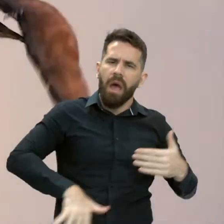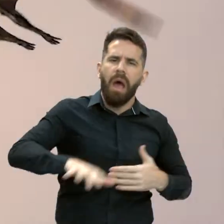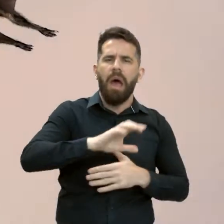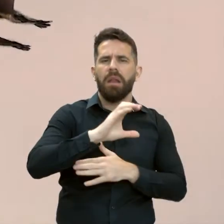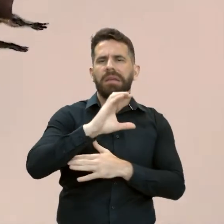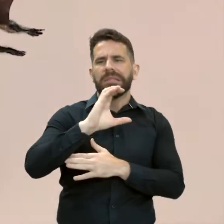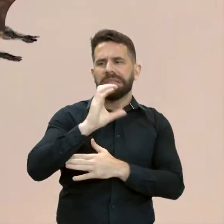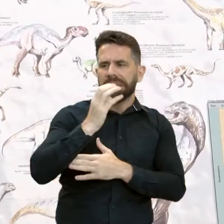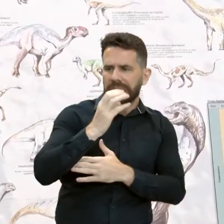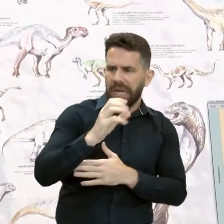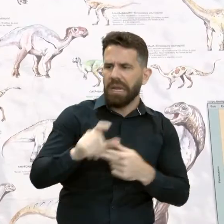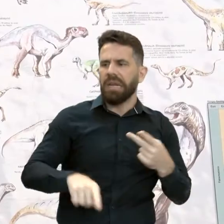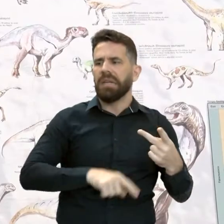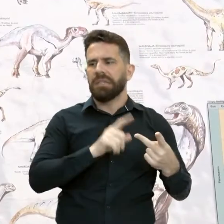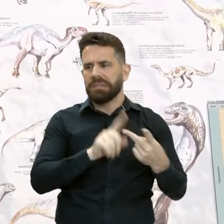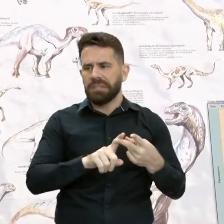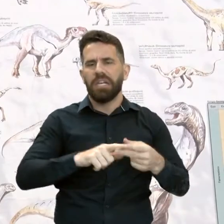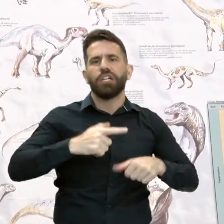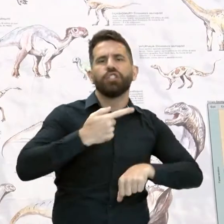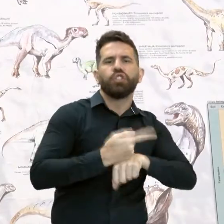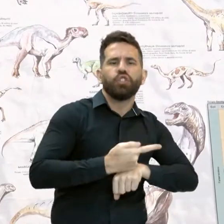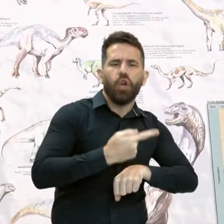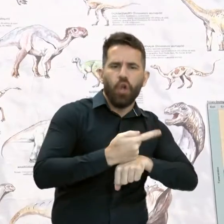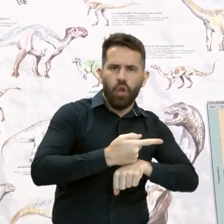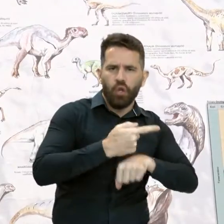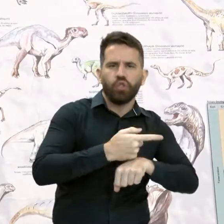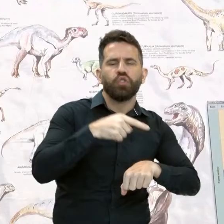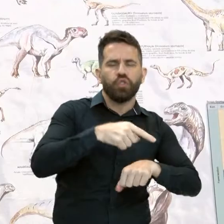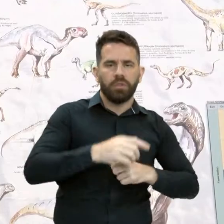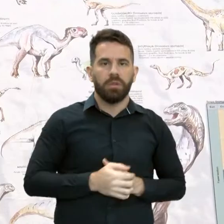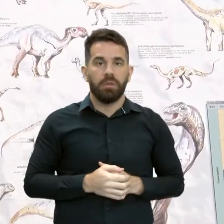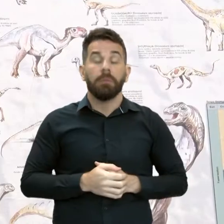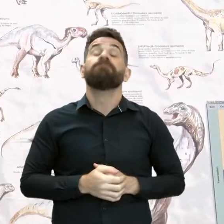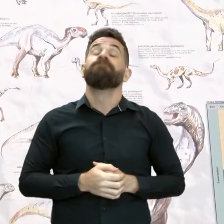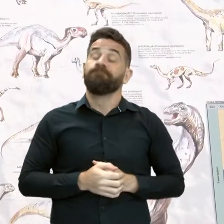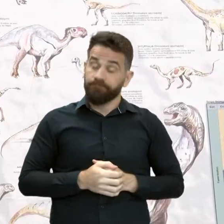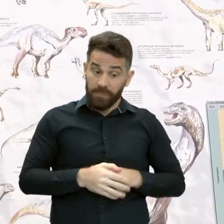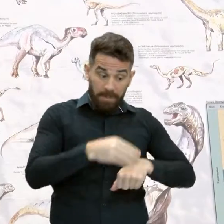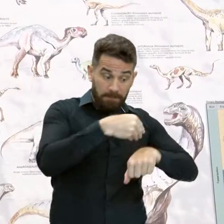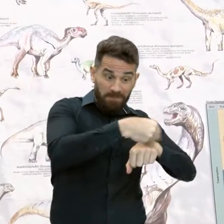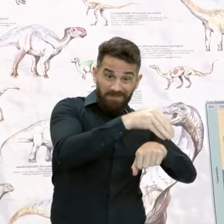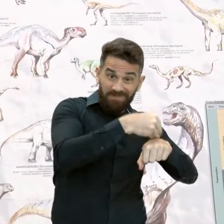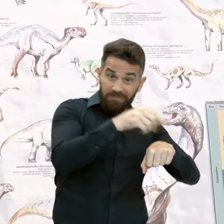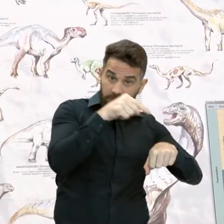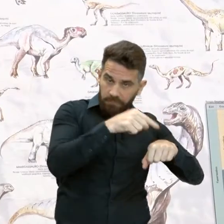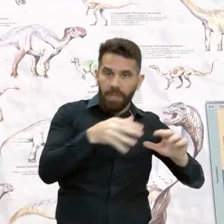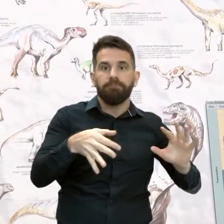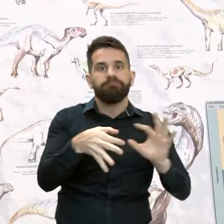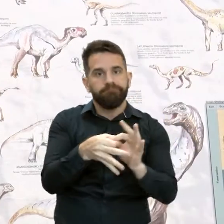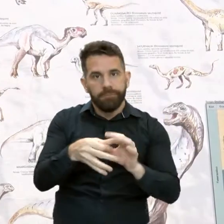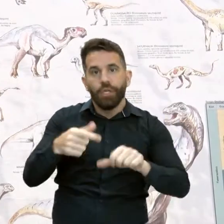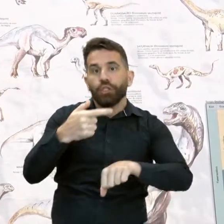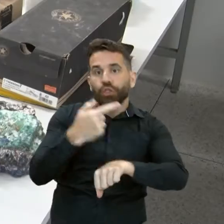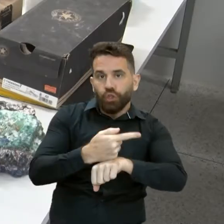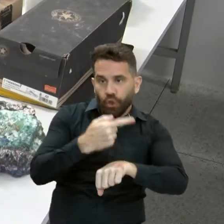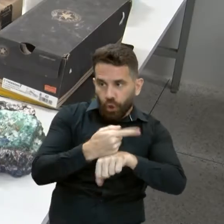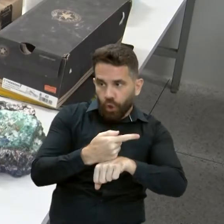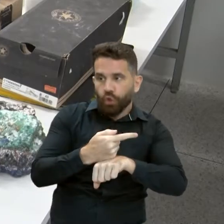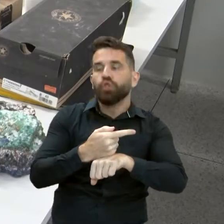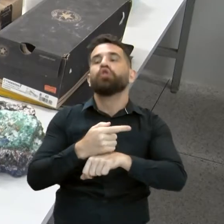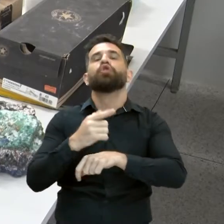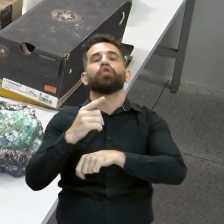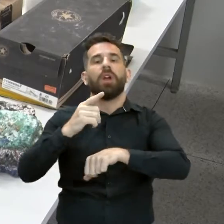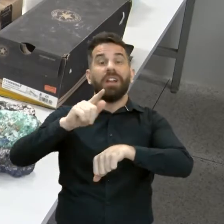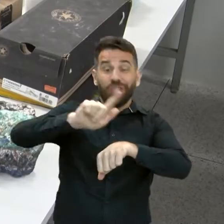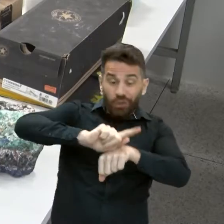geologia. Conta pra gente. Sim, a própria paleontologia, ela se pauta na geologia e na biologia, ela tem esses dois pilares. Então nós temos